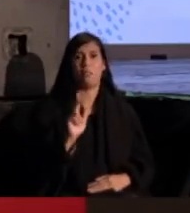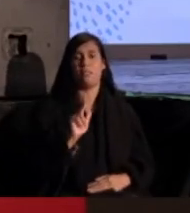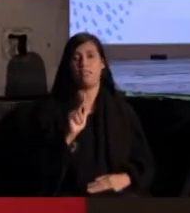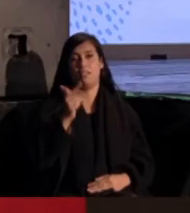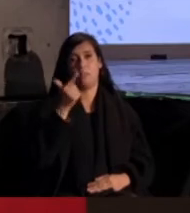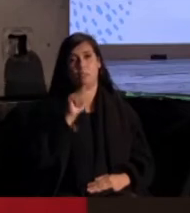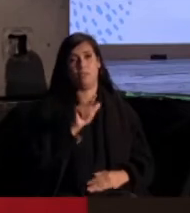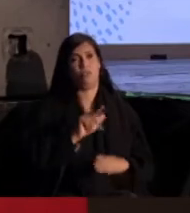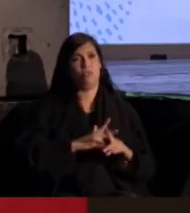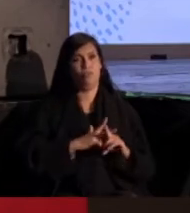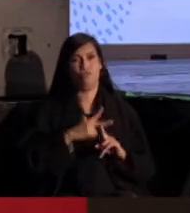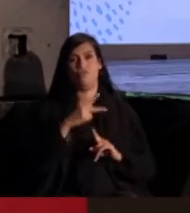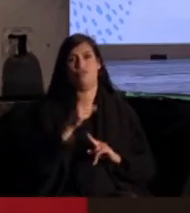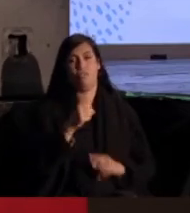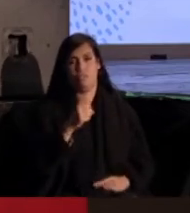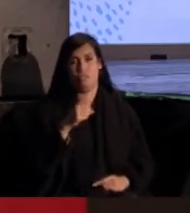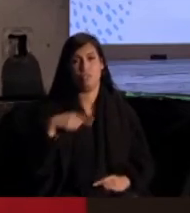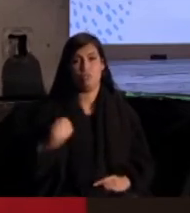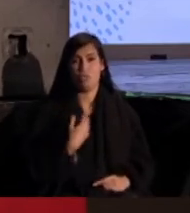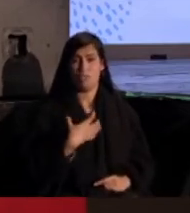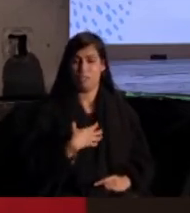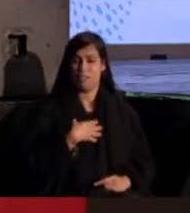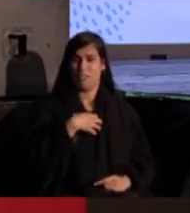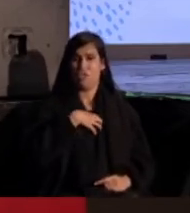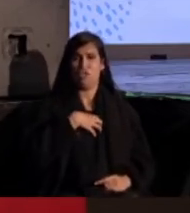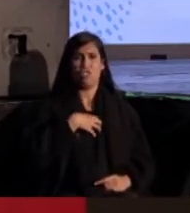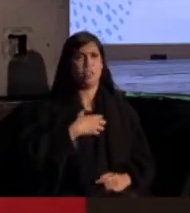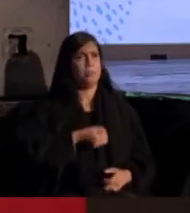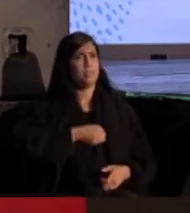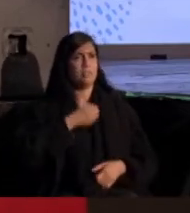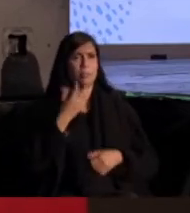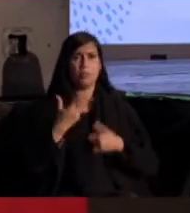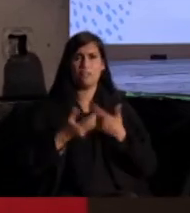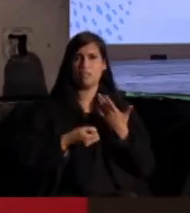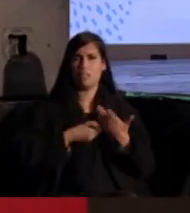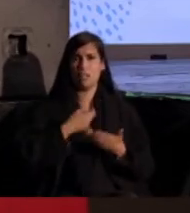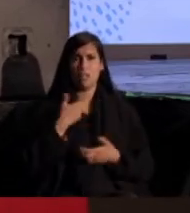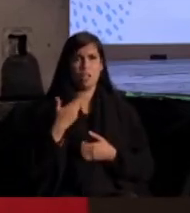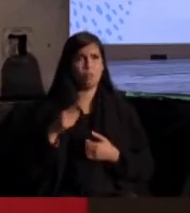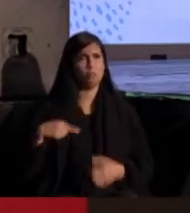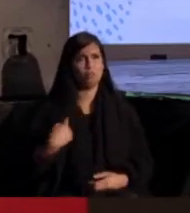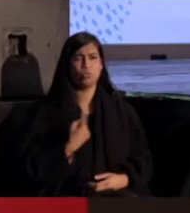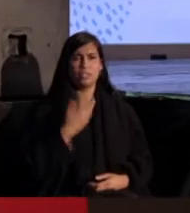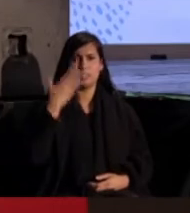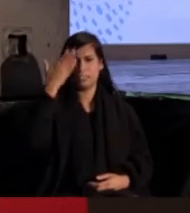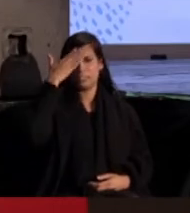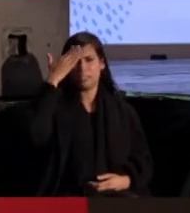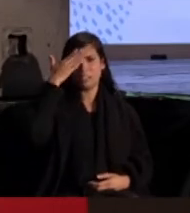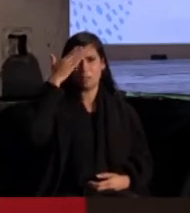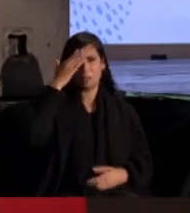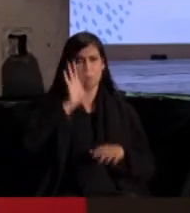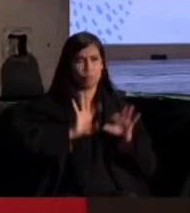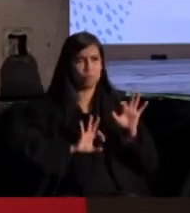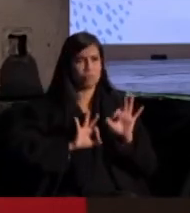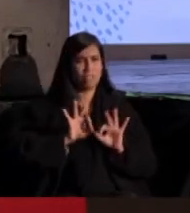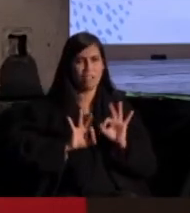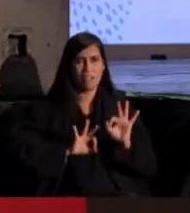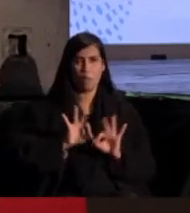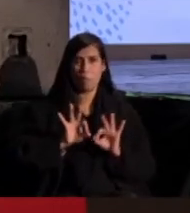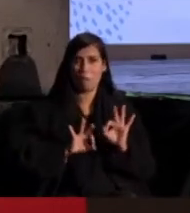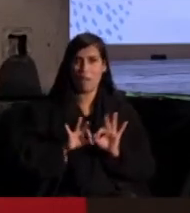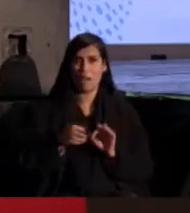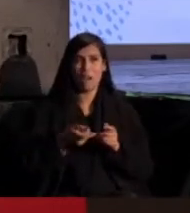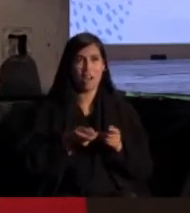ter esse jogo, se sentimos e se jogamos, se queremos jogar, se sabemos jogar, quer dizer, muito depois nós podemos,